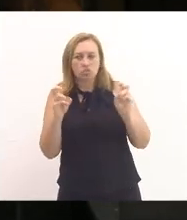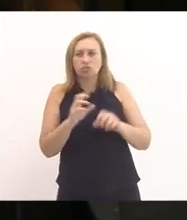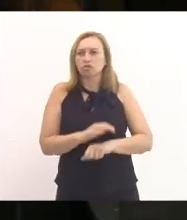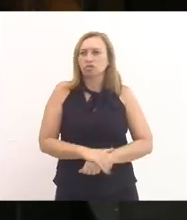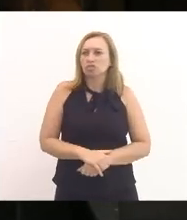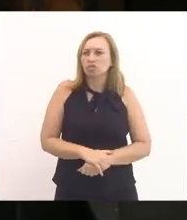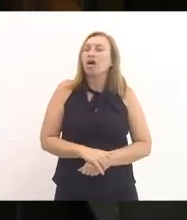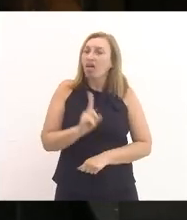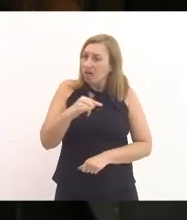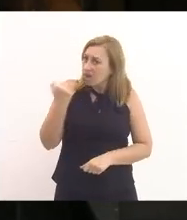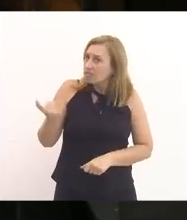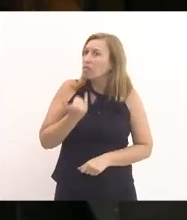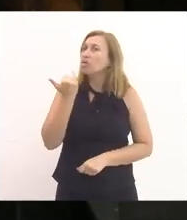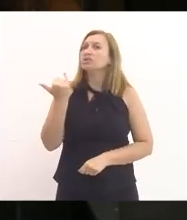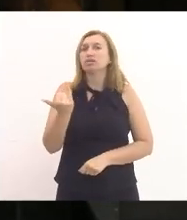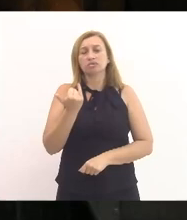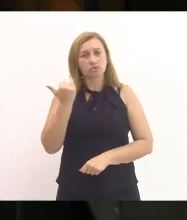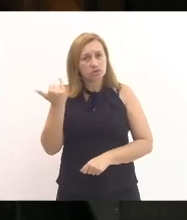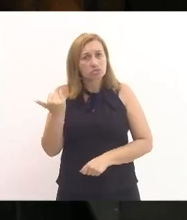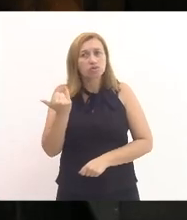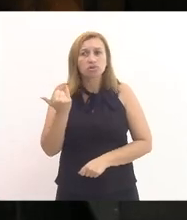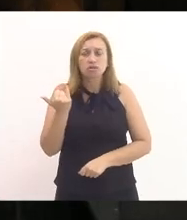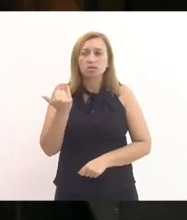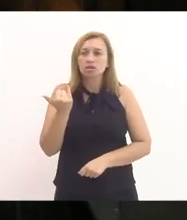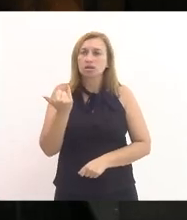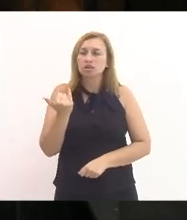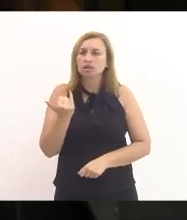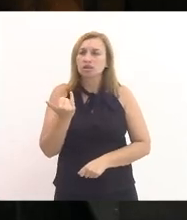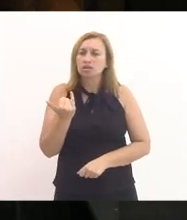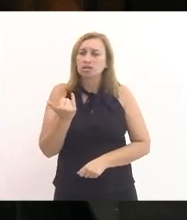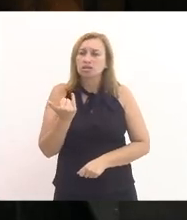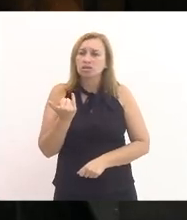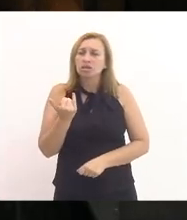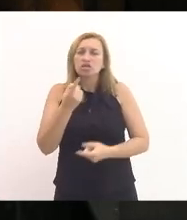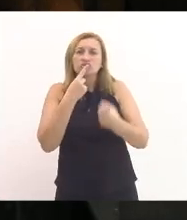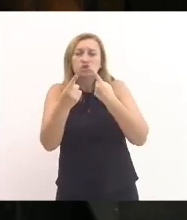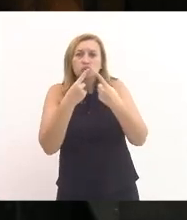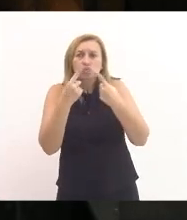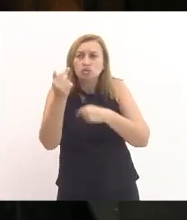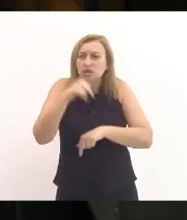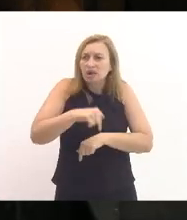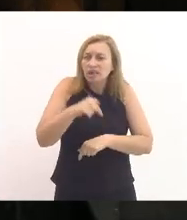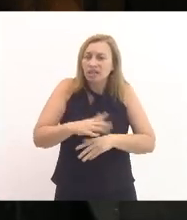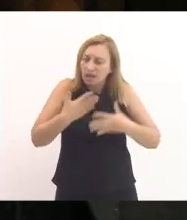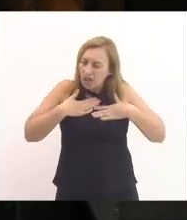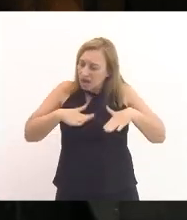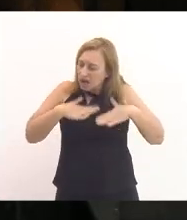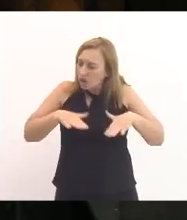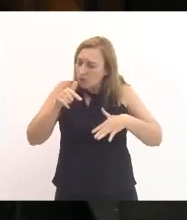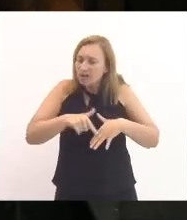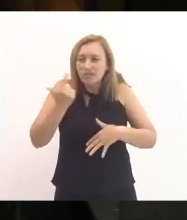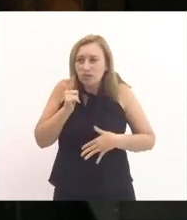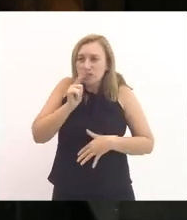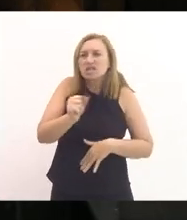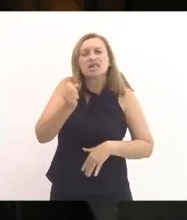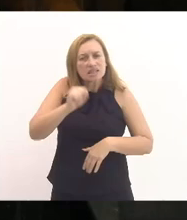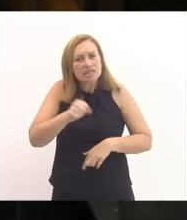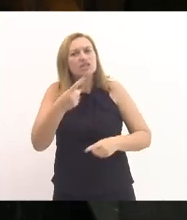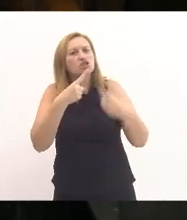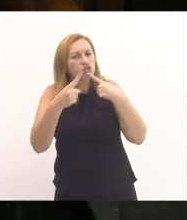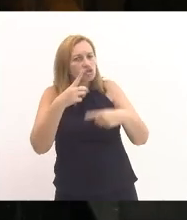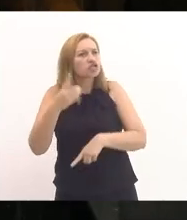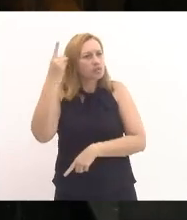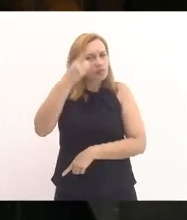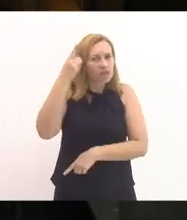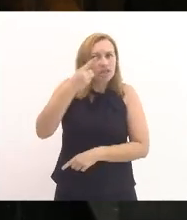então é muito importante né que a gente vê bata aqui eu tenho a tranquilidade que a gente vai conseguir de bater aqui